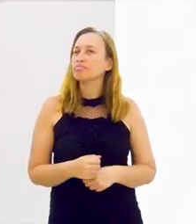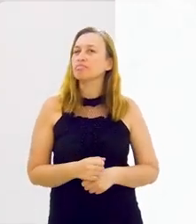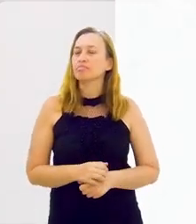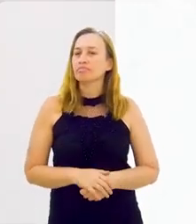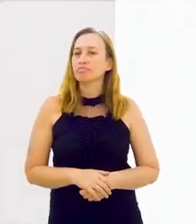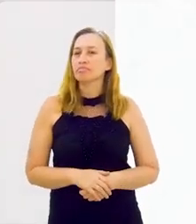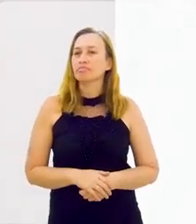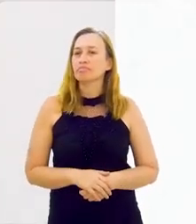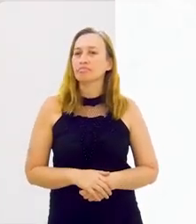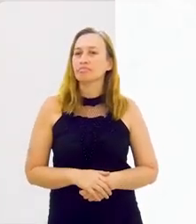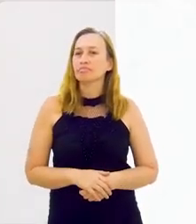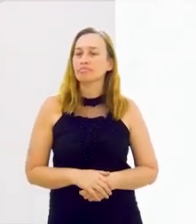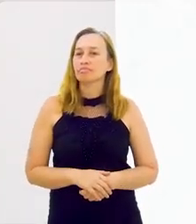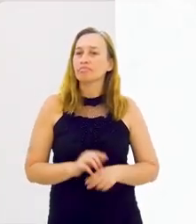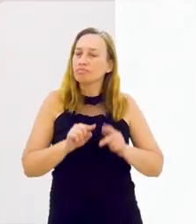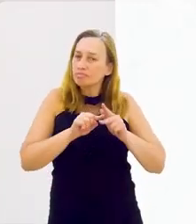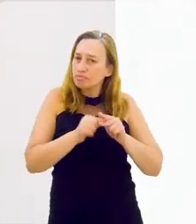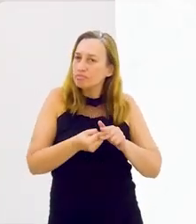que precisa de